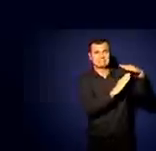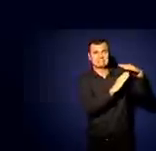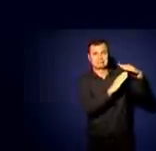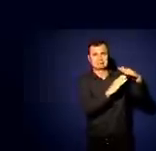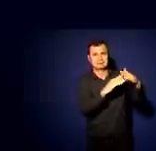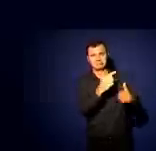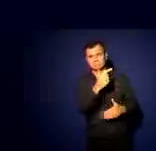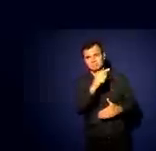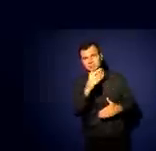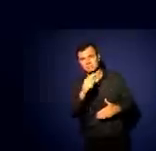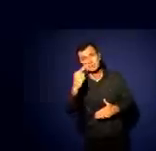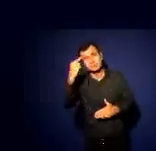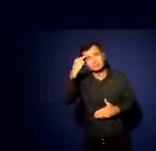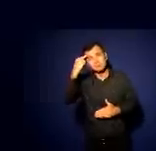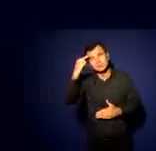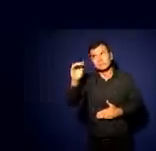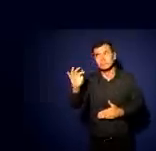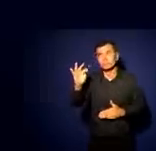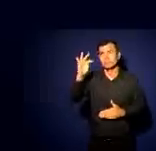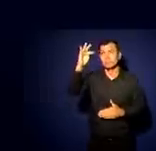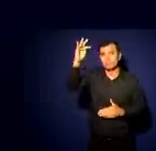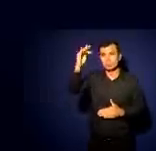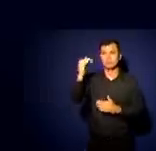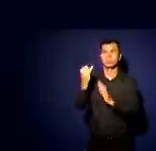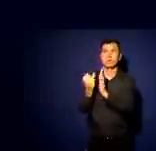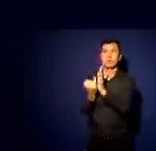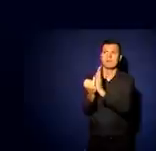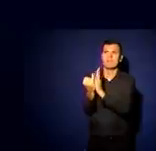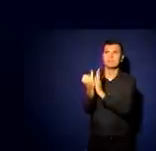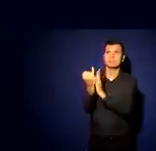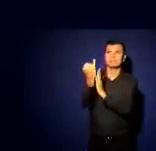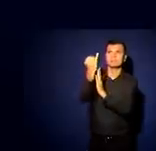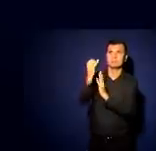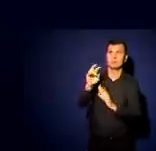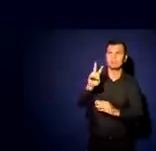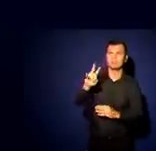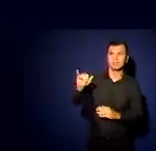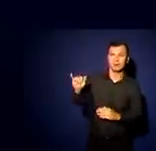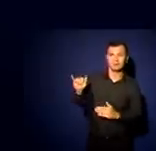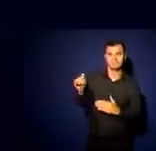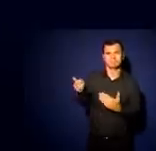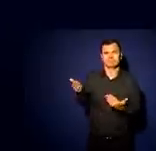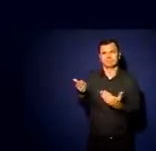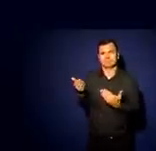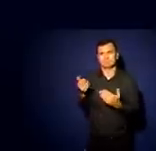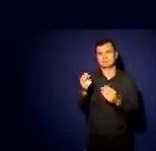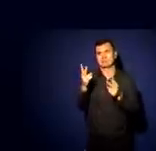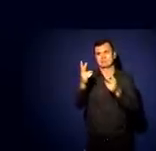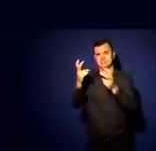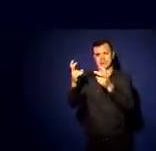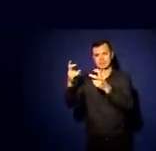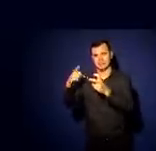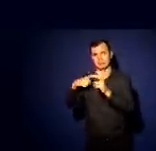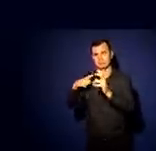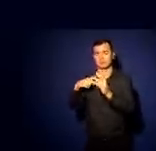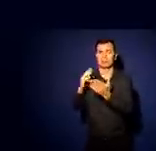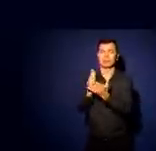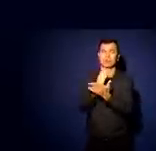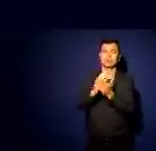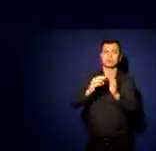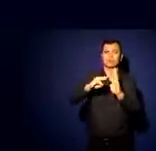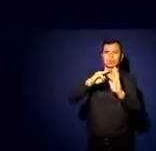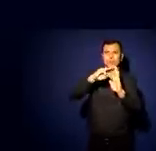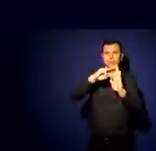as expectativas futuras de inflação como a gente está desacorando né a gente olha nossos modelos proprietários